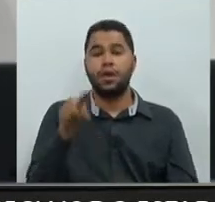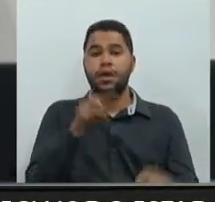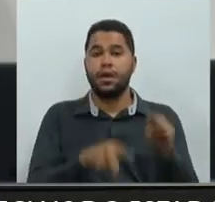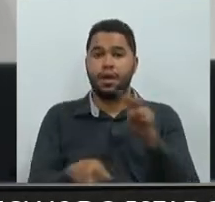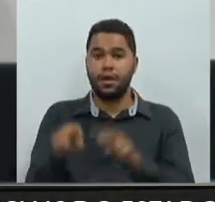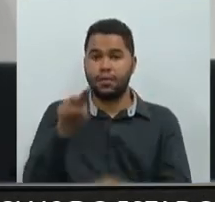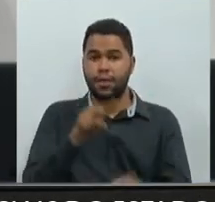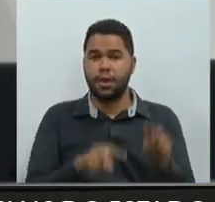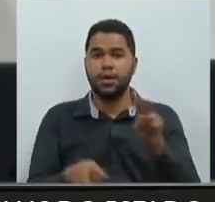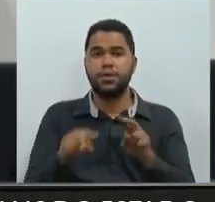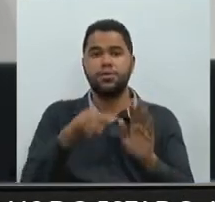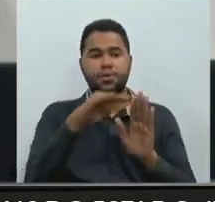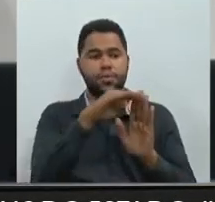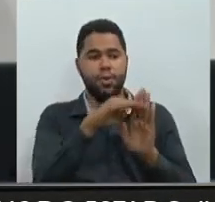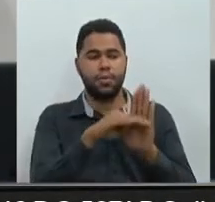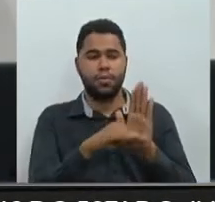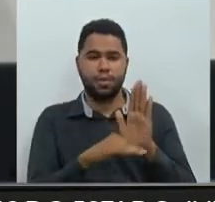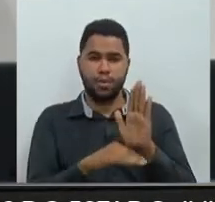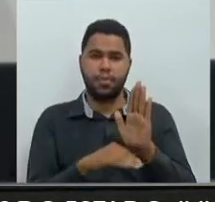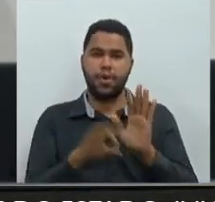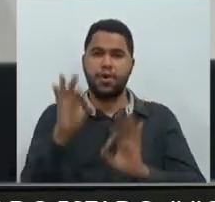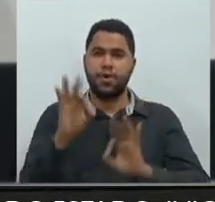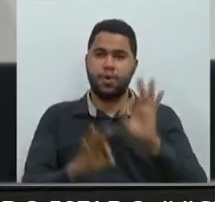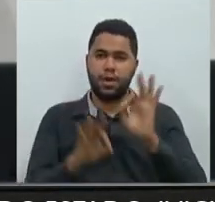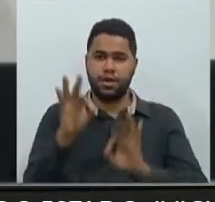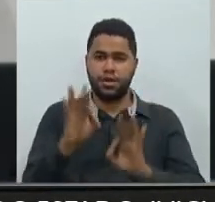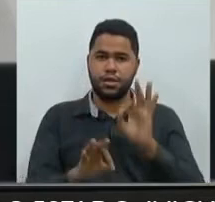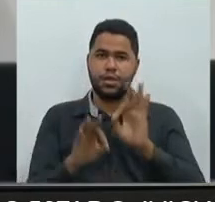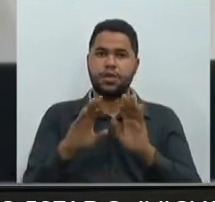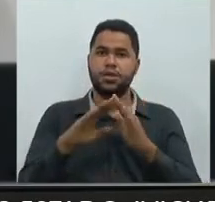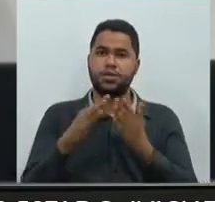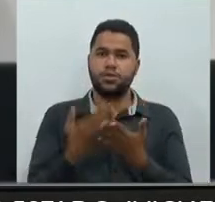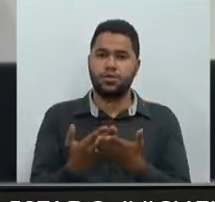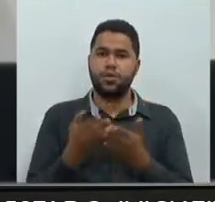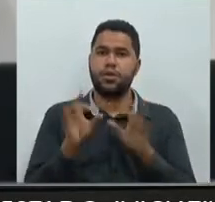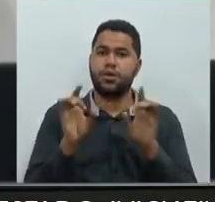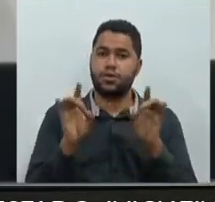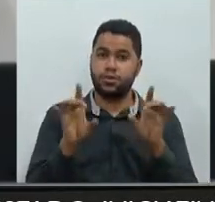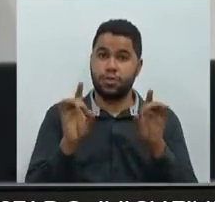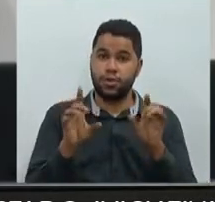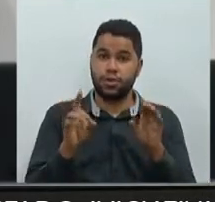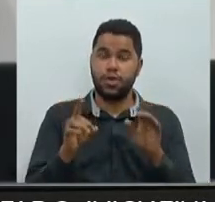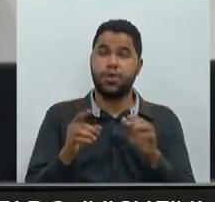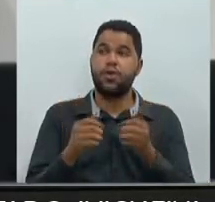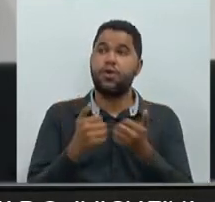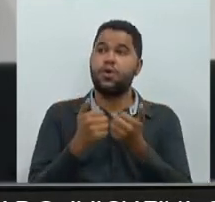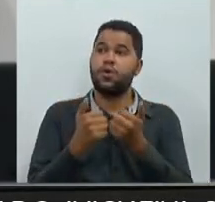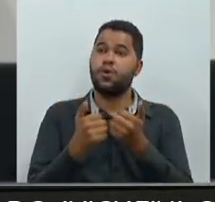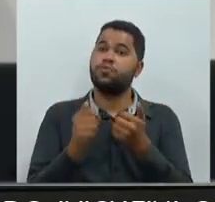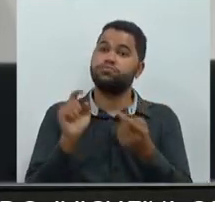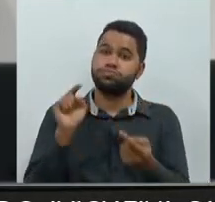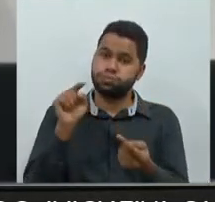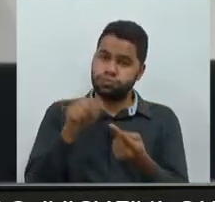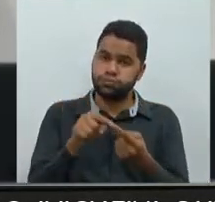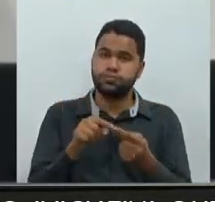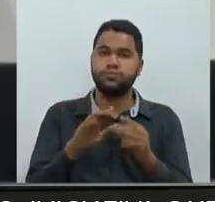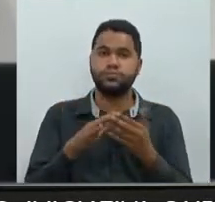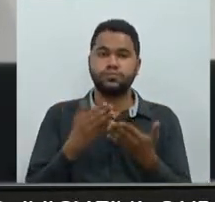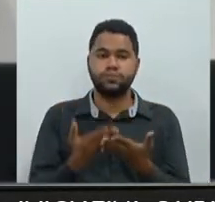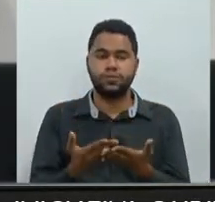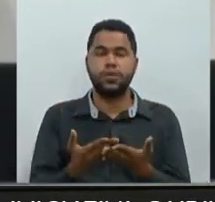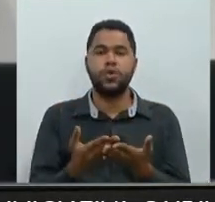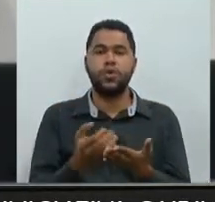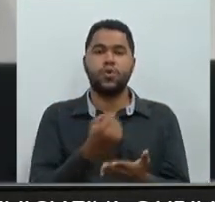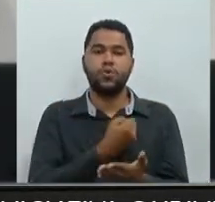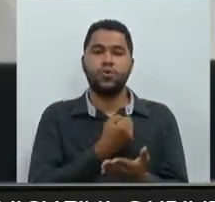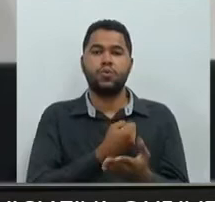reavalie os critérios para a organização do quadro de pessoal das escolas especiais, com vistas a assegurar que as escolas com número